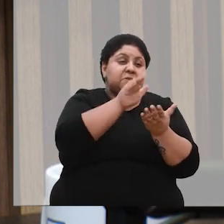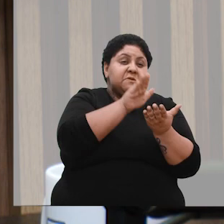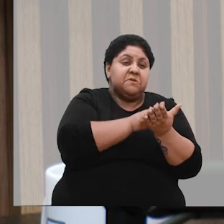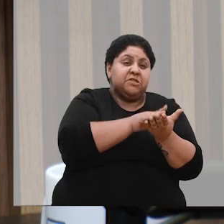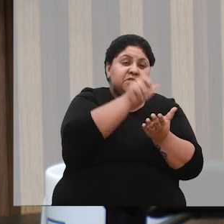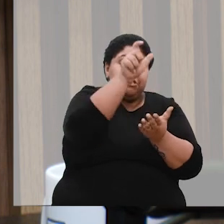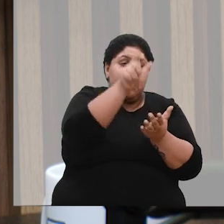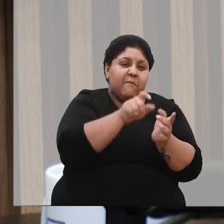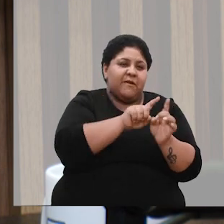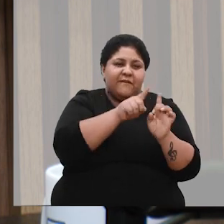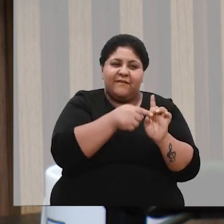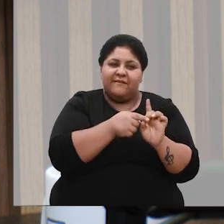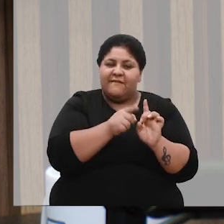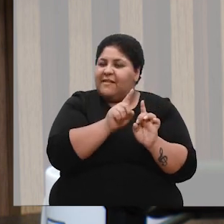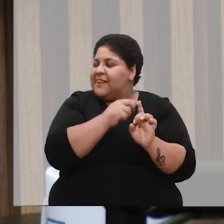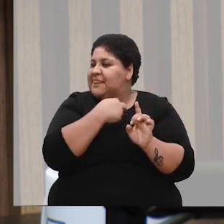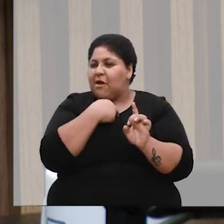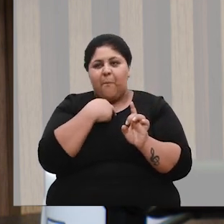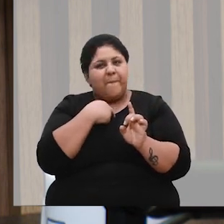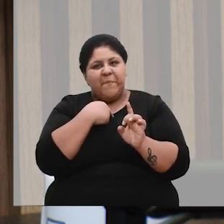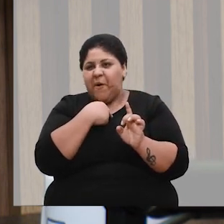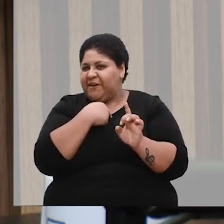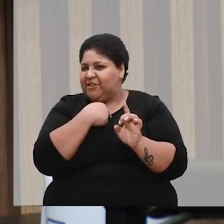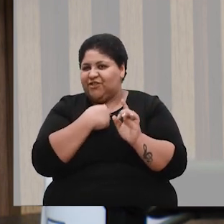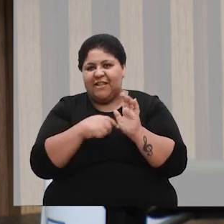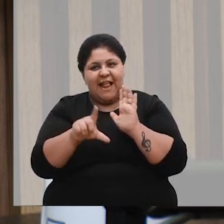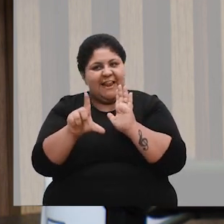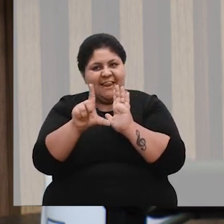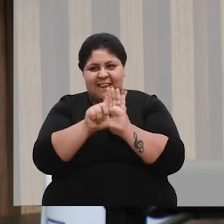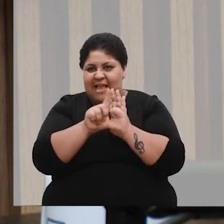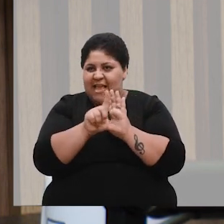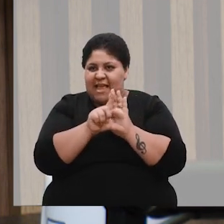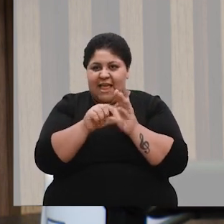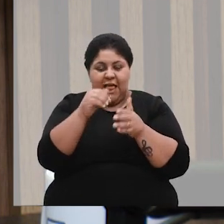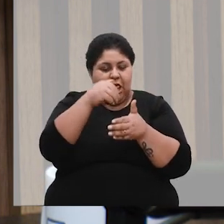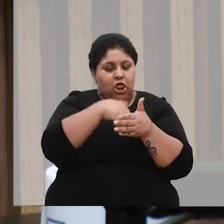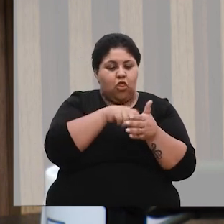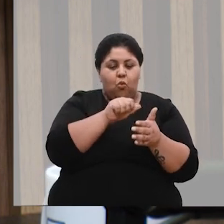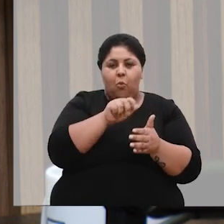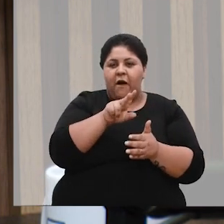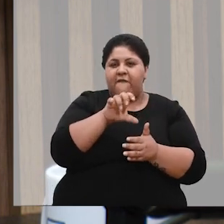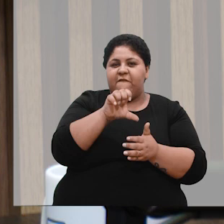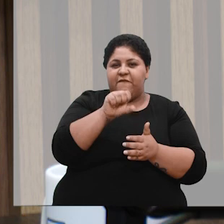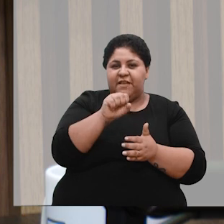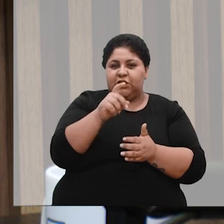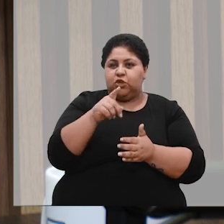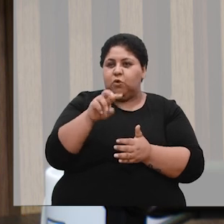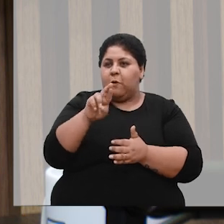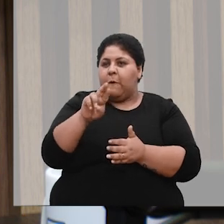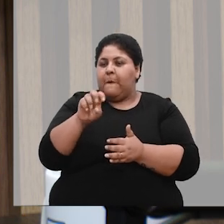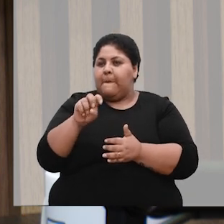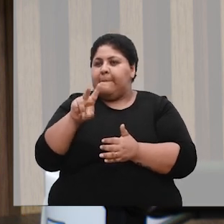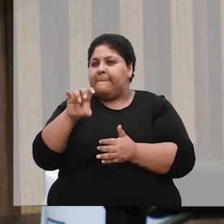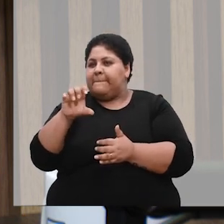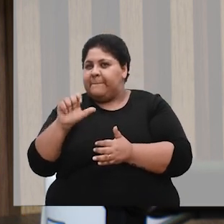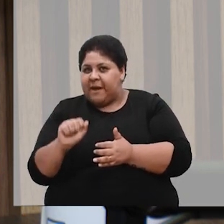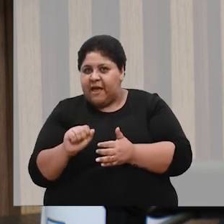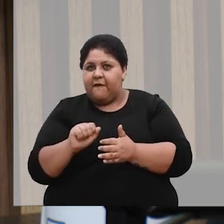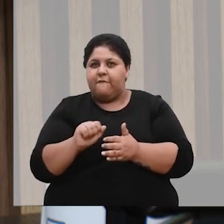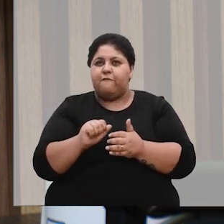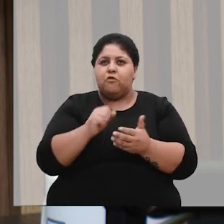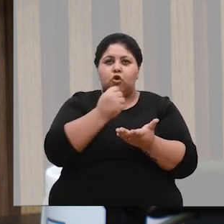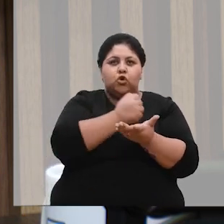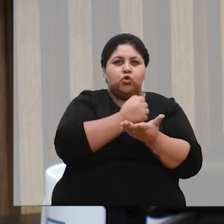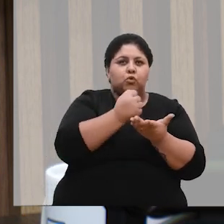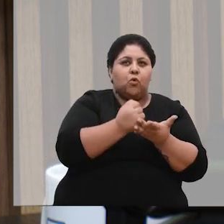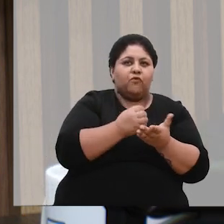demitir a fulana que tá grávida? Não pode no aviso prévio, não pode se ela estava em contrato de experiência.